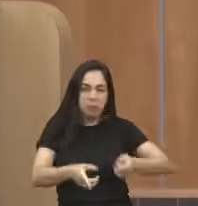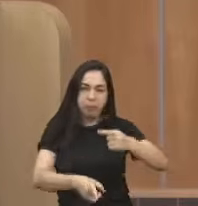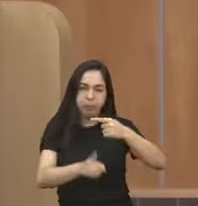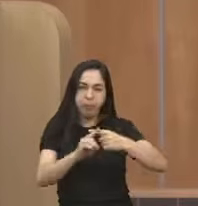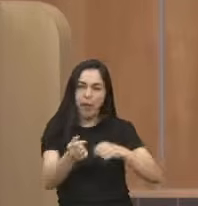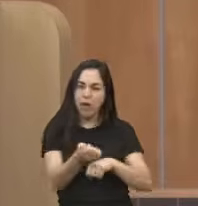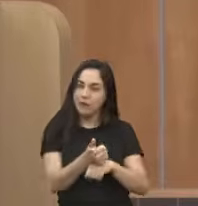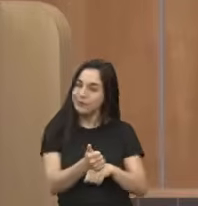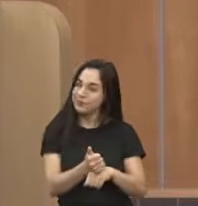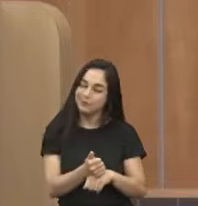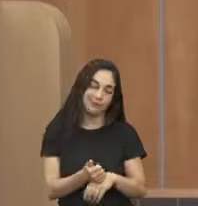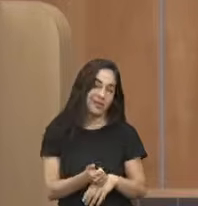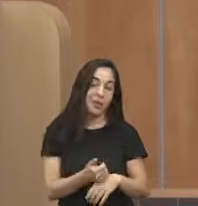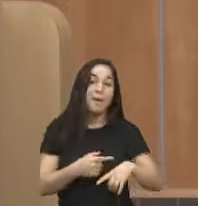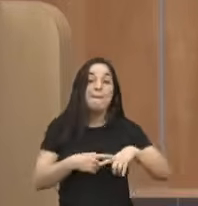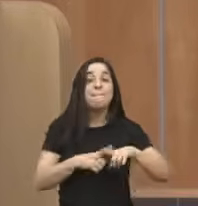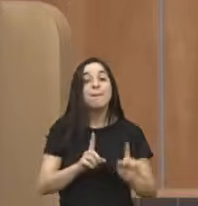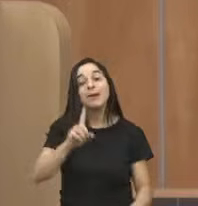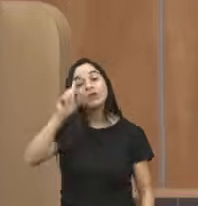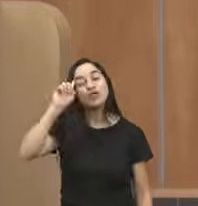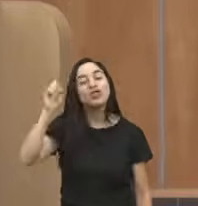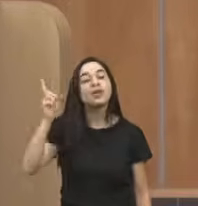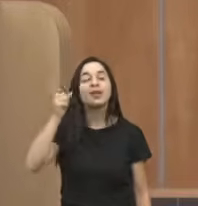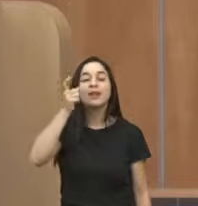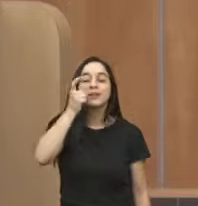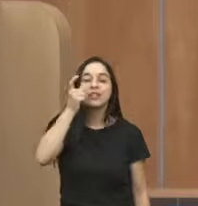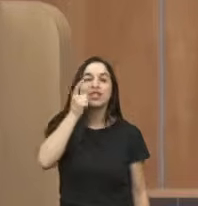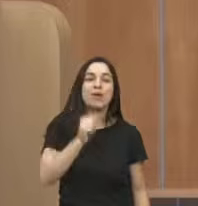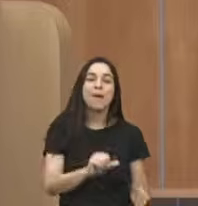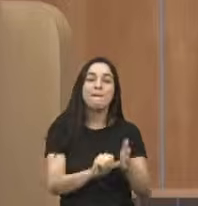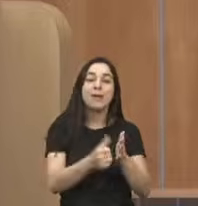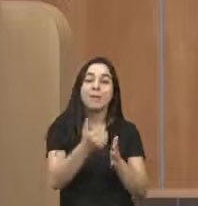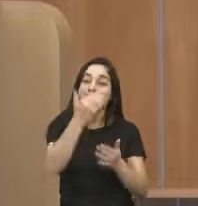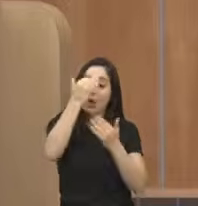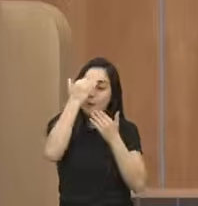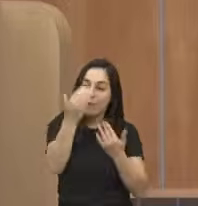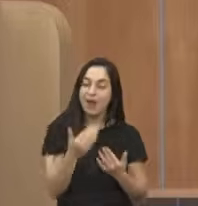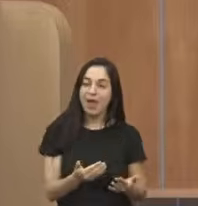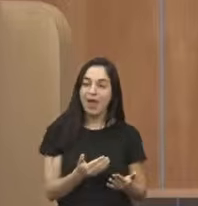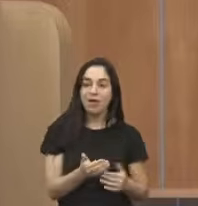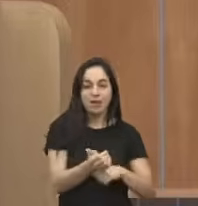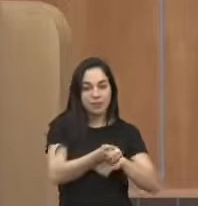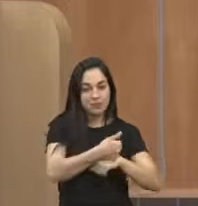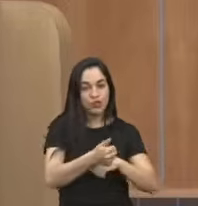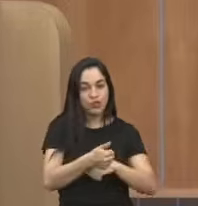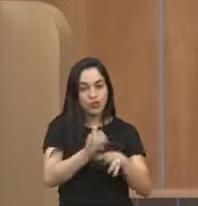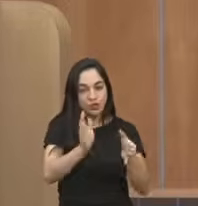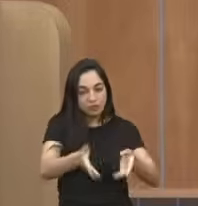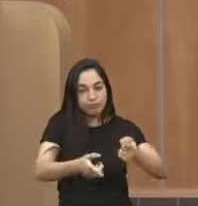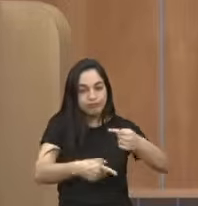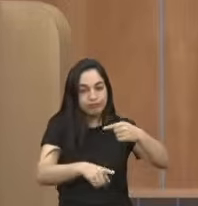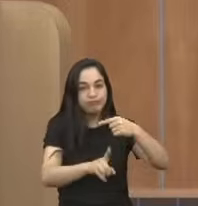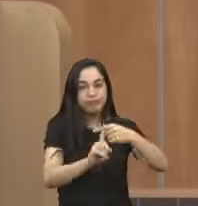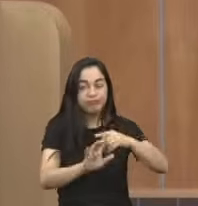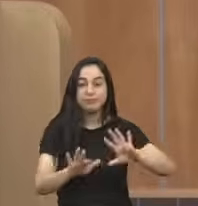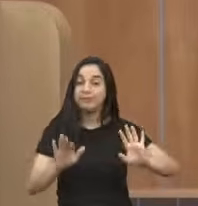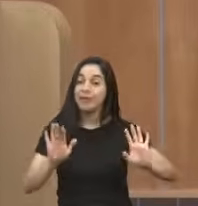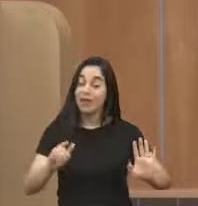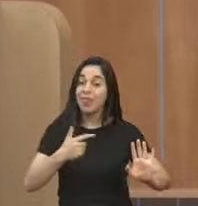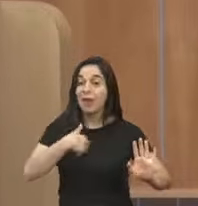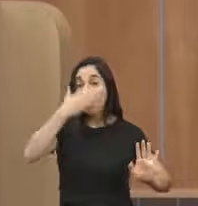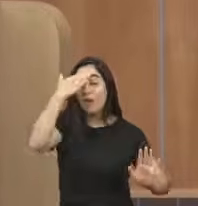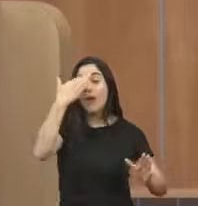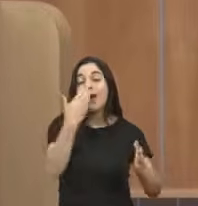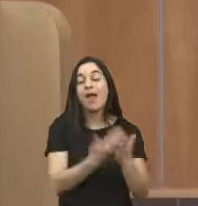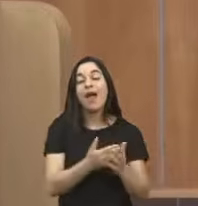a TV Câmara no dia que foi, eu acho que foi a primeira homenagem que você fez. Então eu acredito que através do que nós